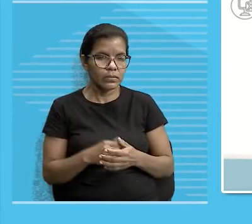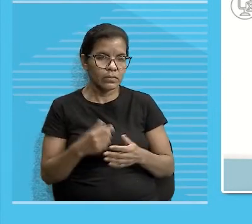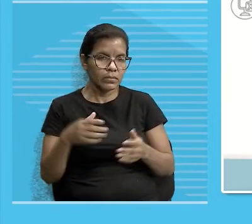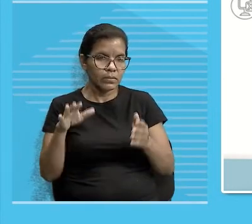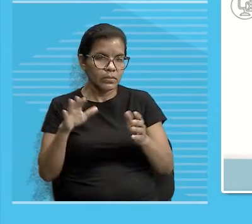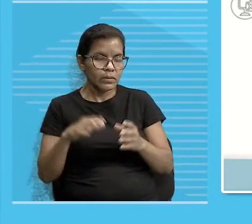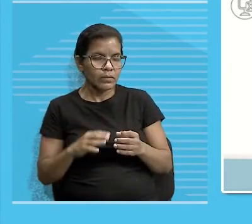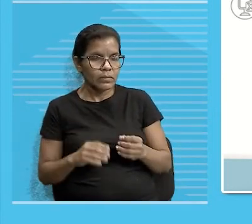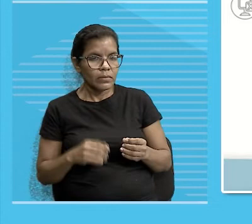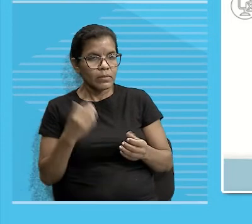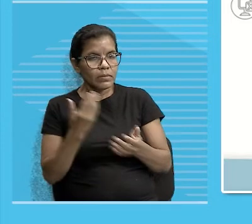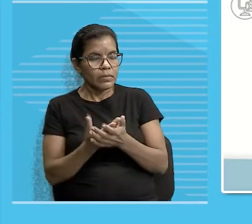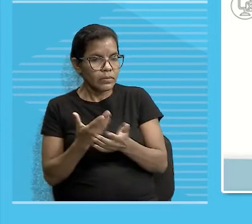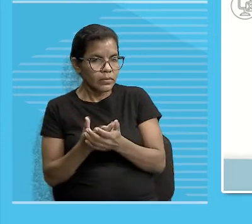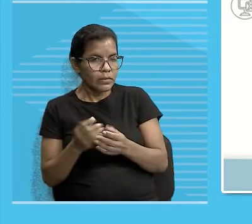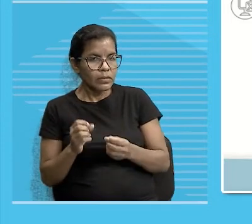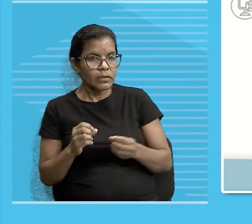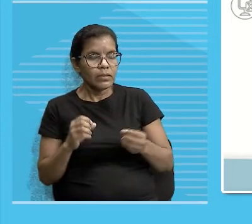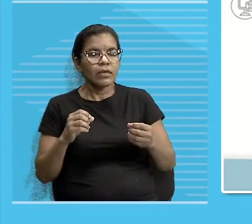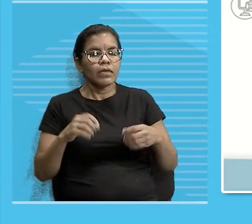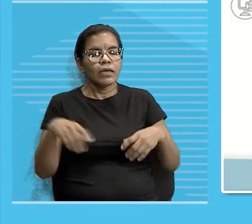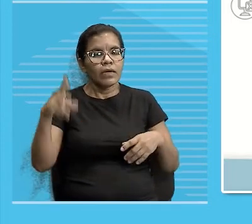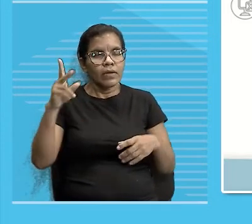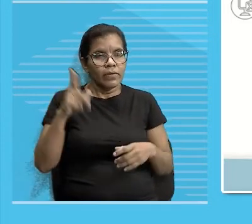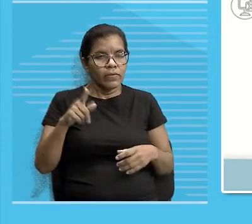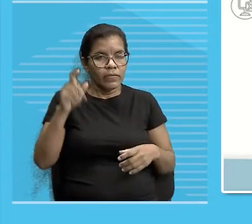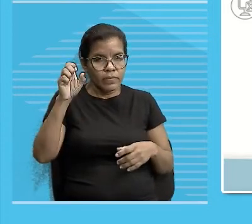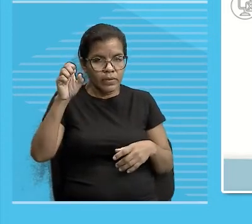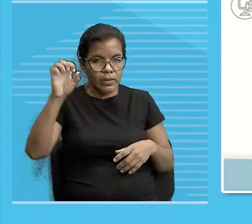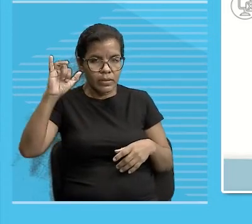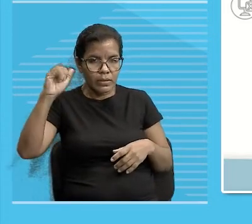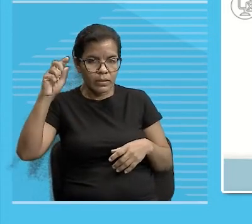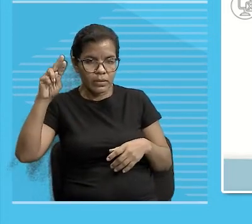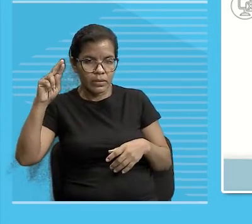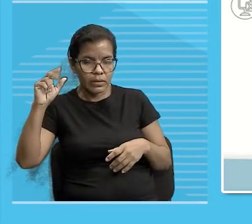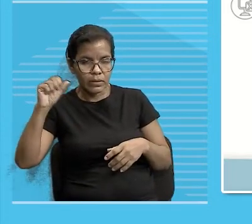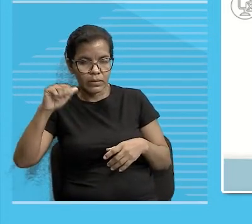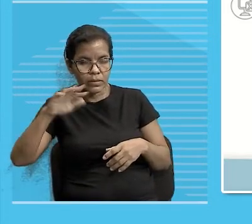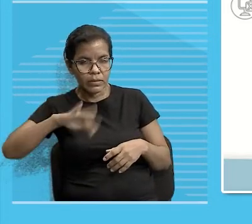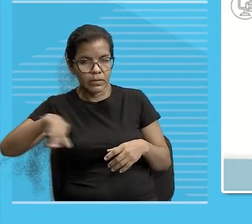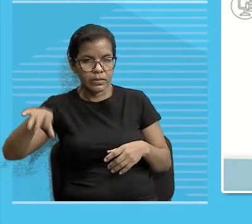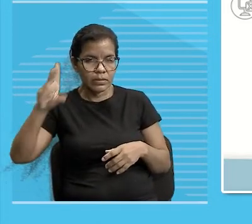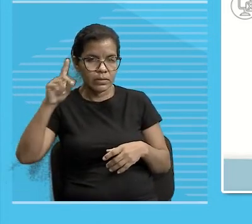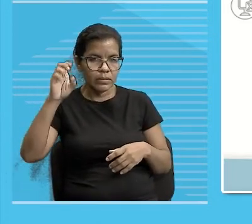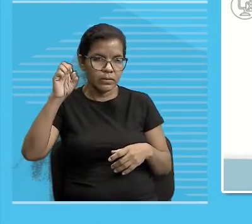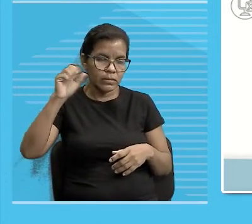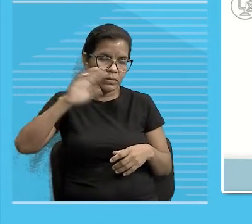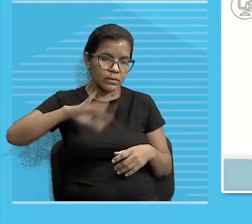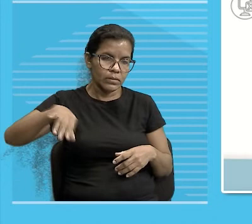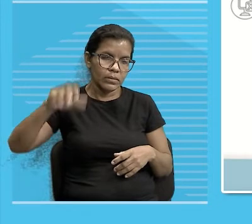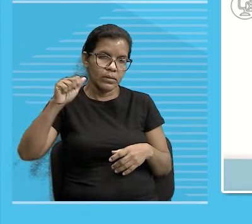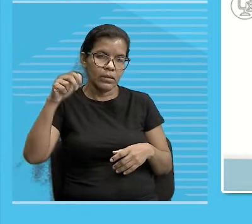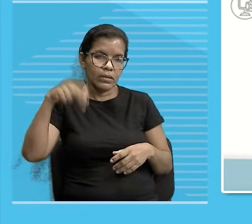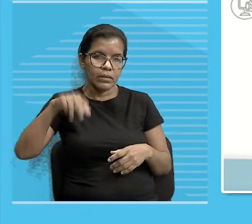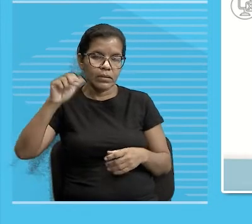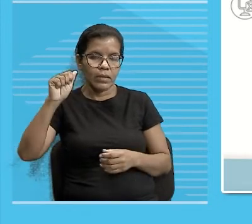anatomia para a gente entender mais, entender melhor o corpo humano,